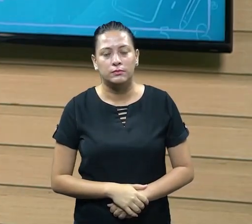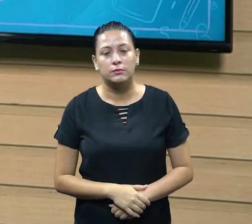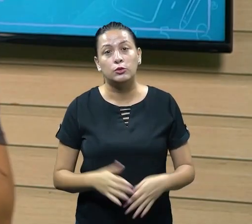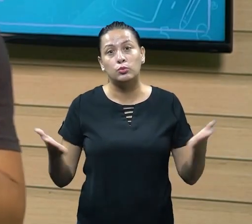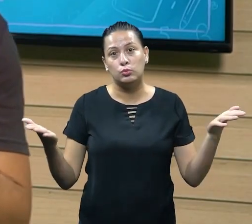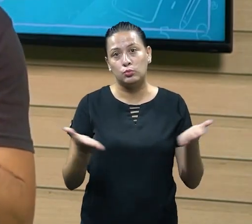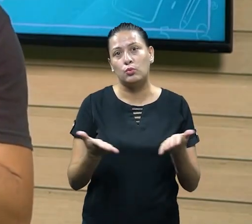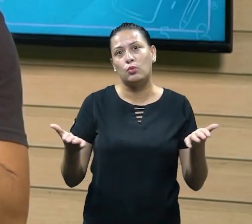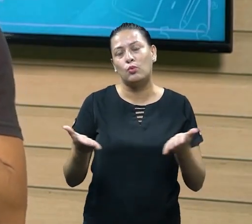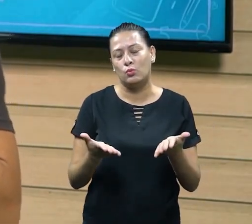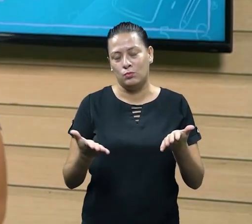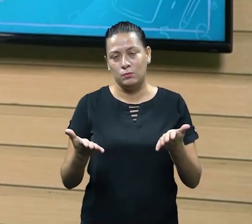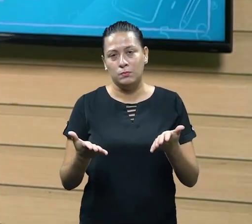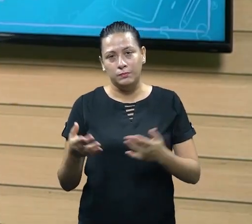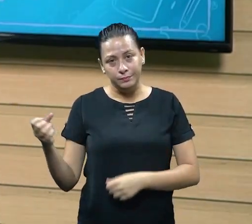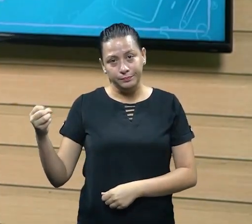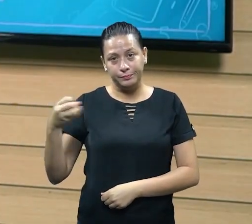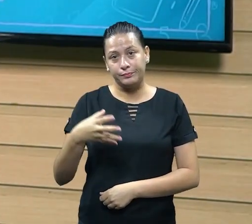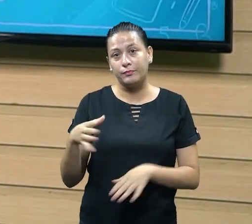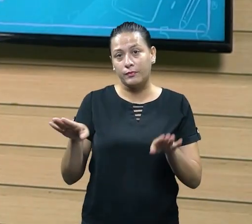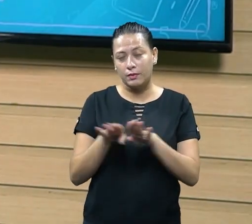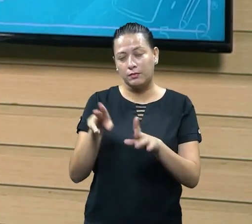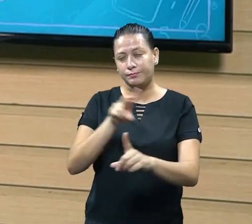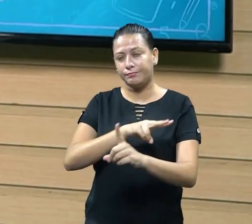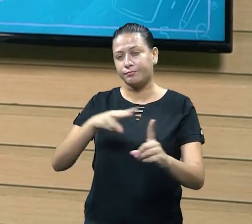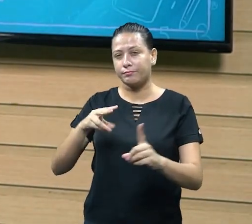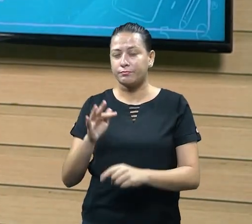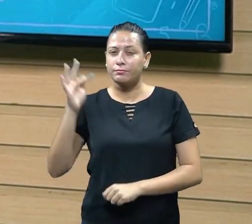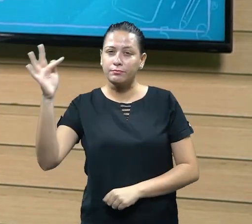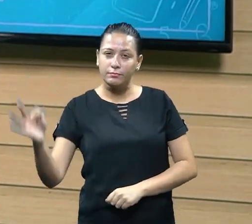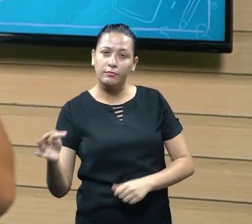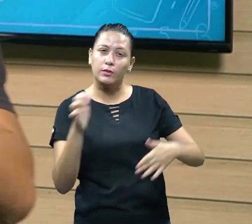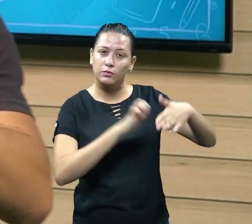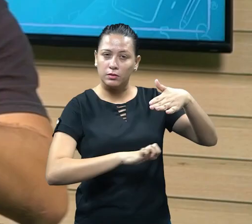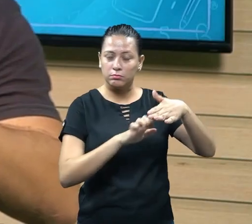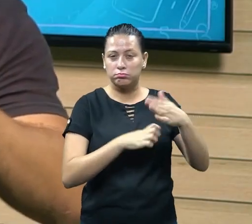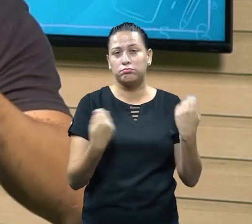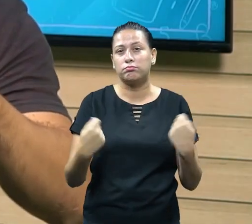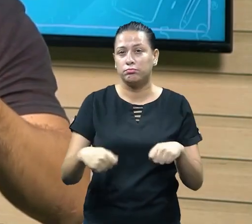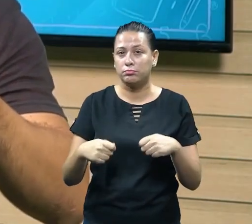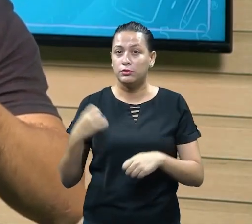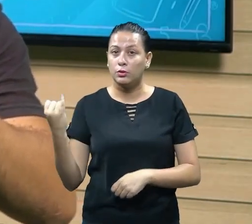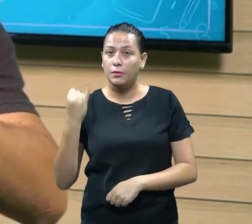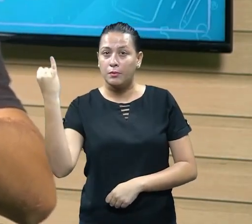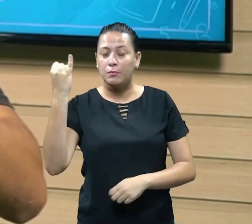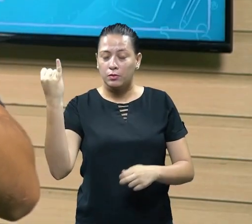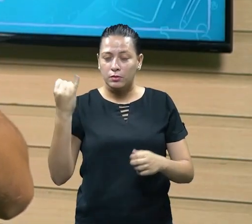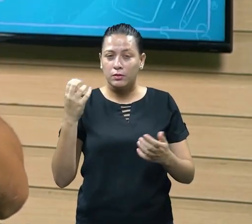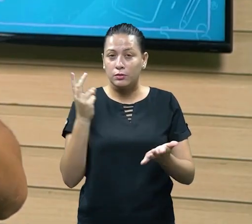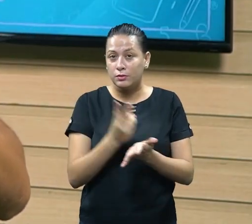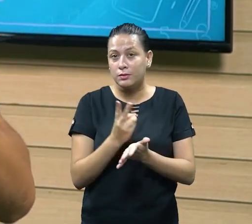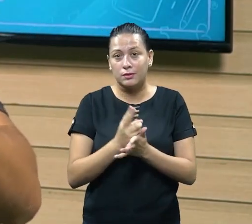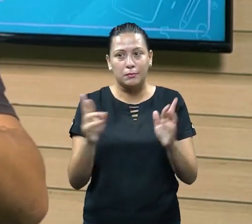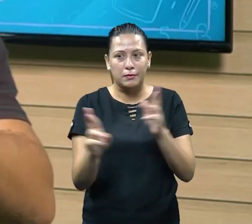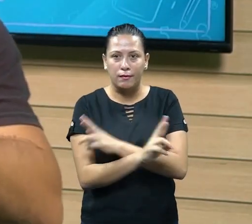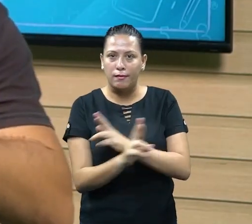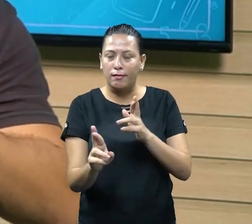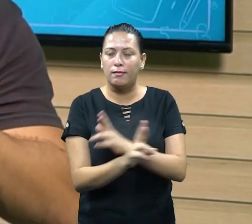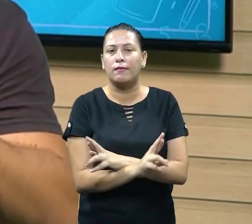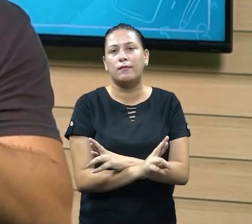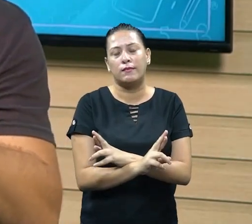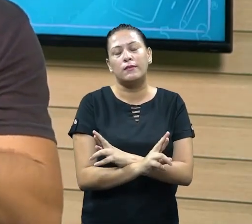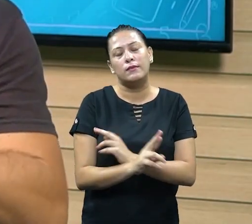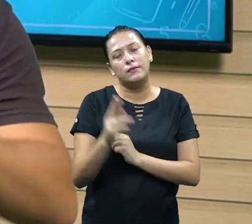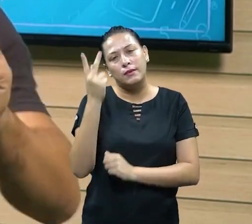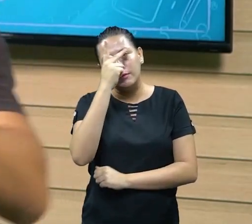do futuro, o que realmente as organizações precisam. Então é muito importante fazer sempre os elos, linkar pessoas com tecnologia, com estrutura física,